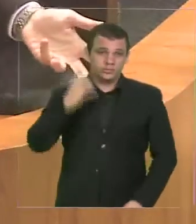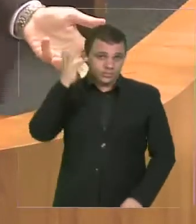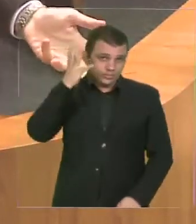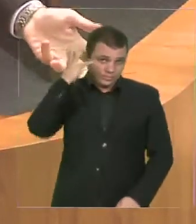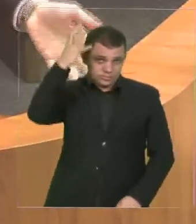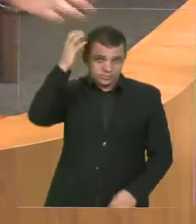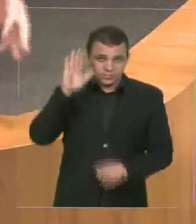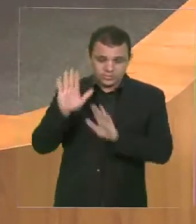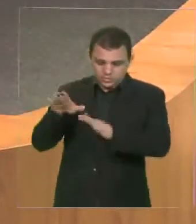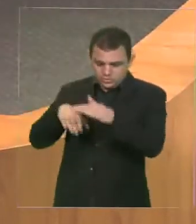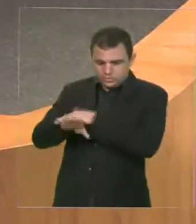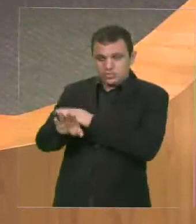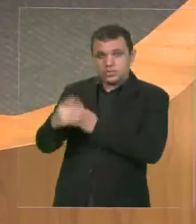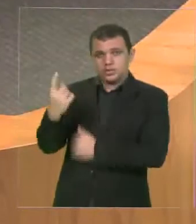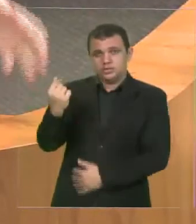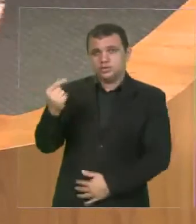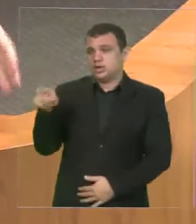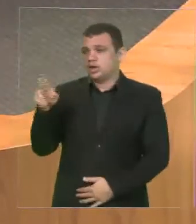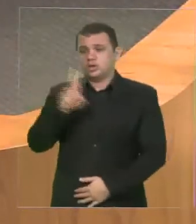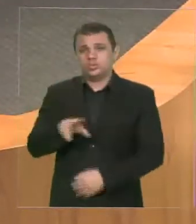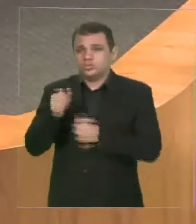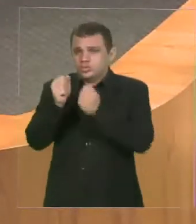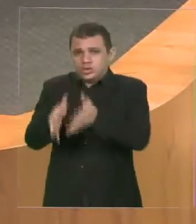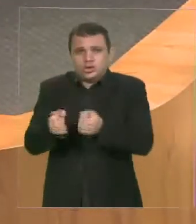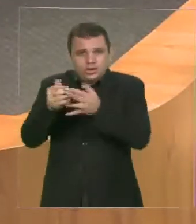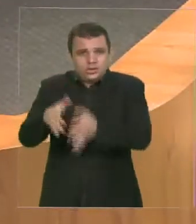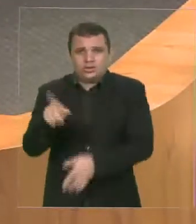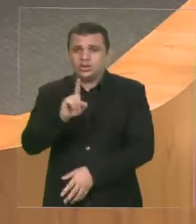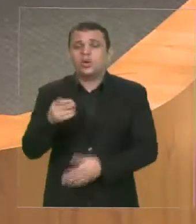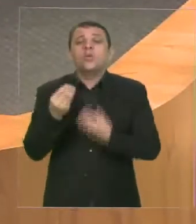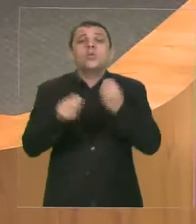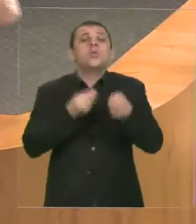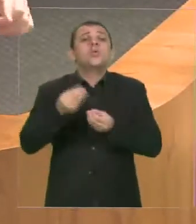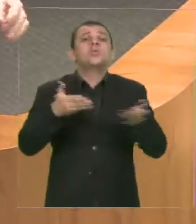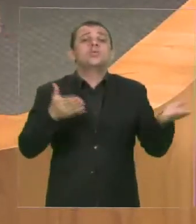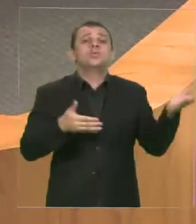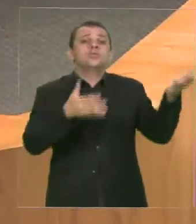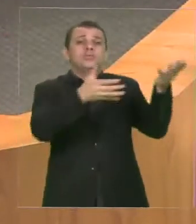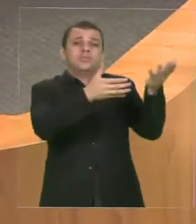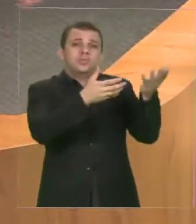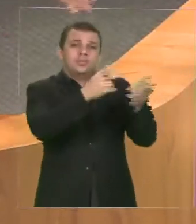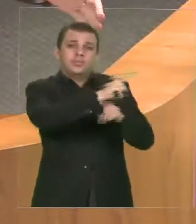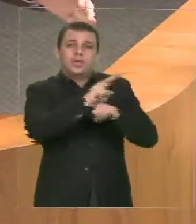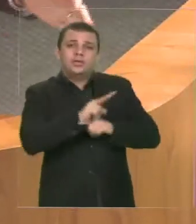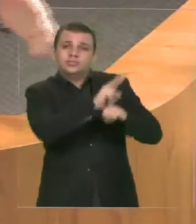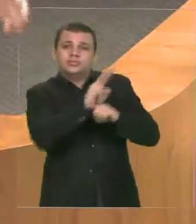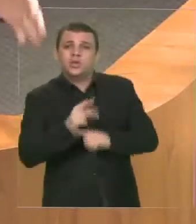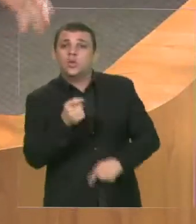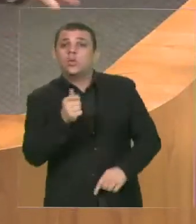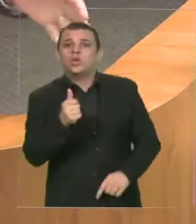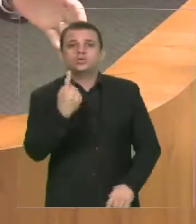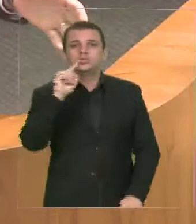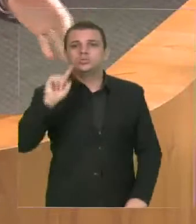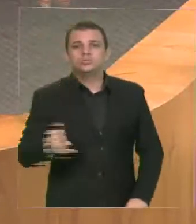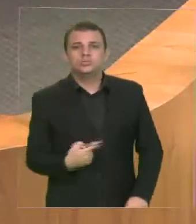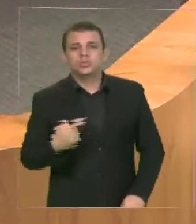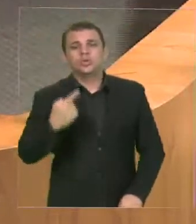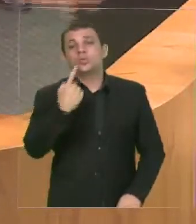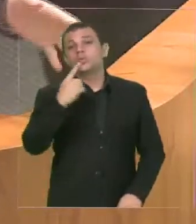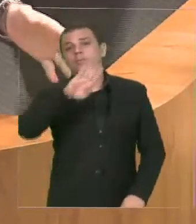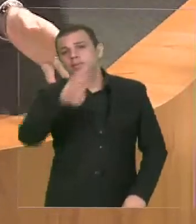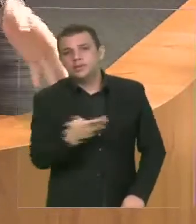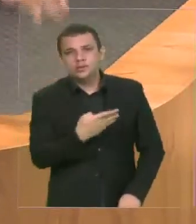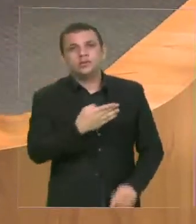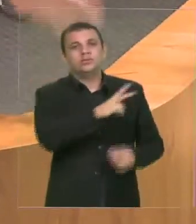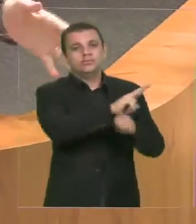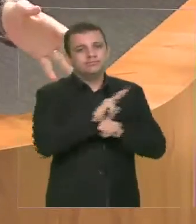caixa, como é que ele vai conseguir gastar os quase 1 bilhão que ele está adquirindo aqui de novos empréstimos? Se o governo é